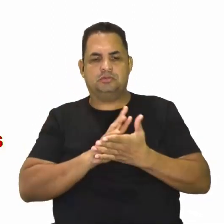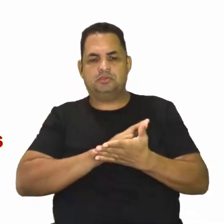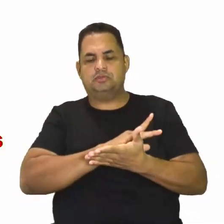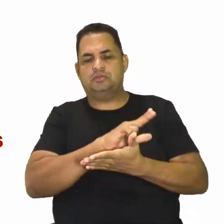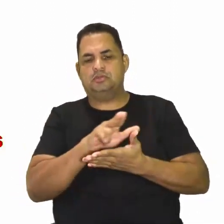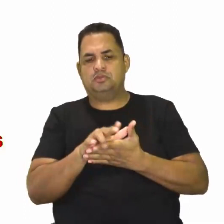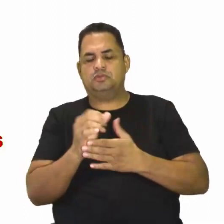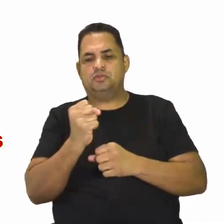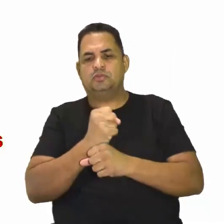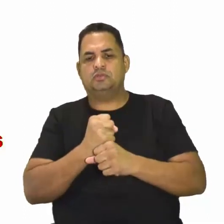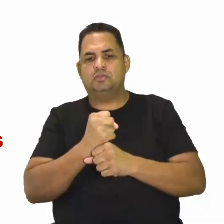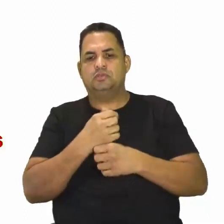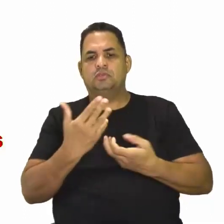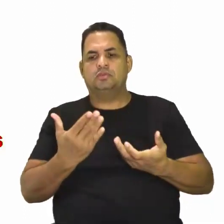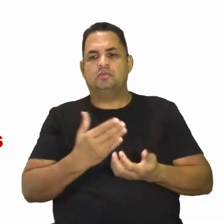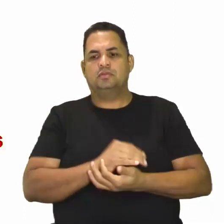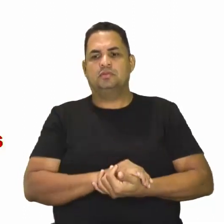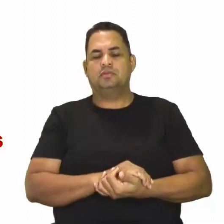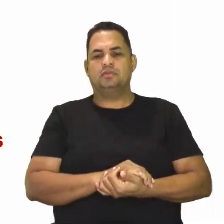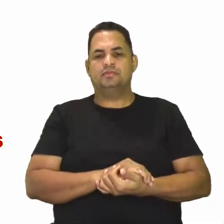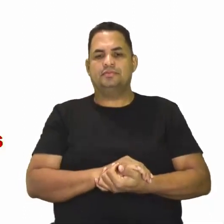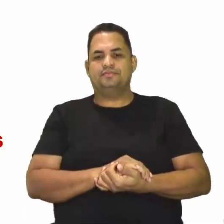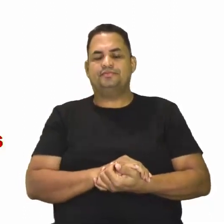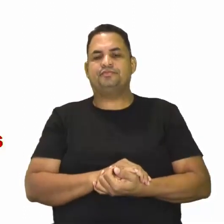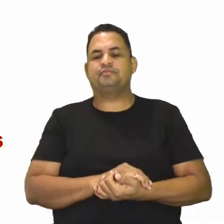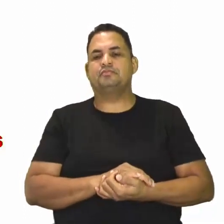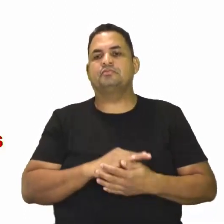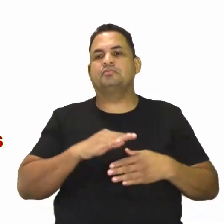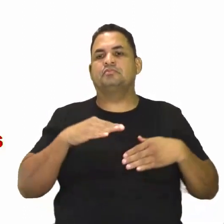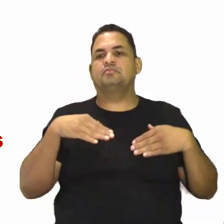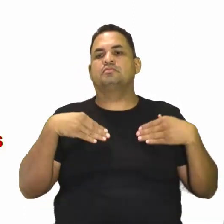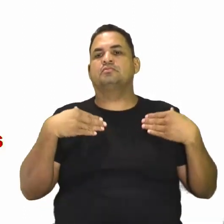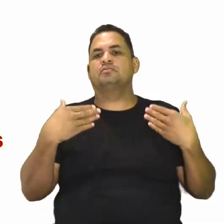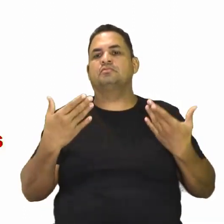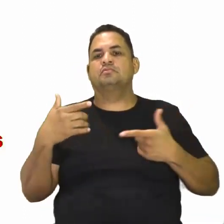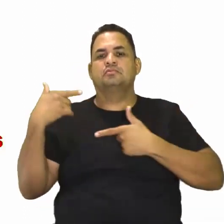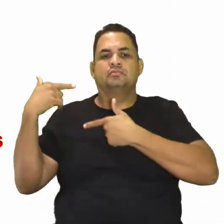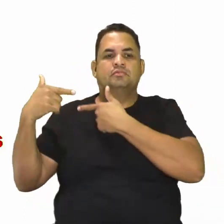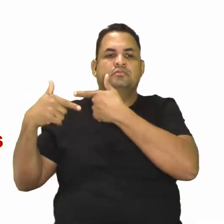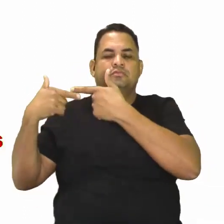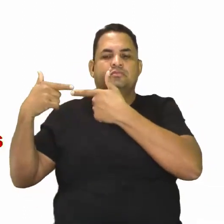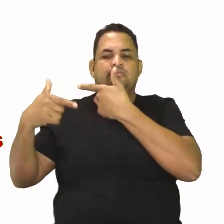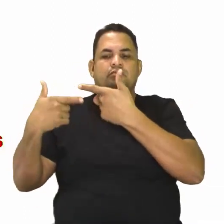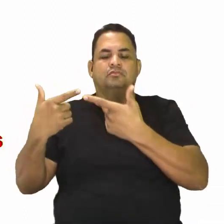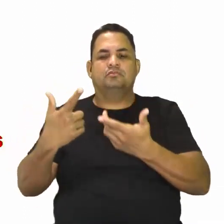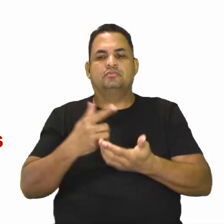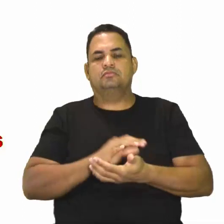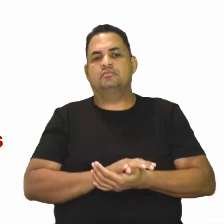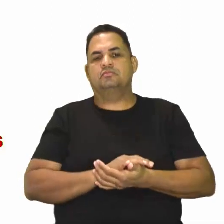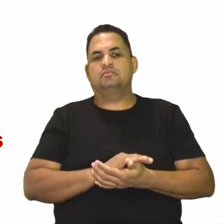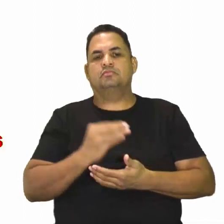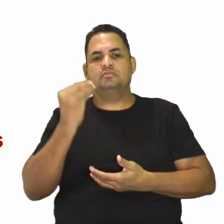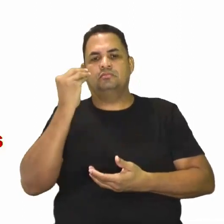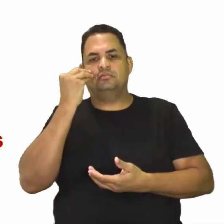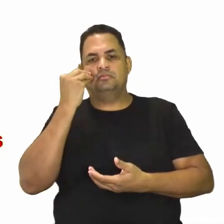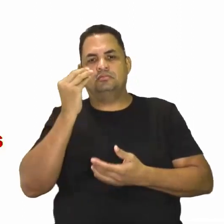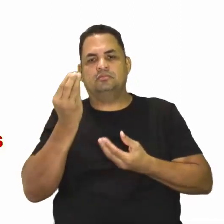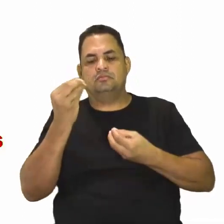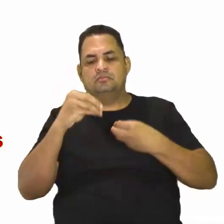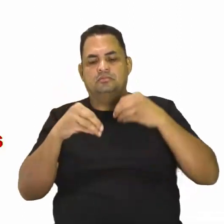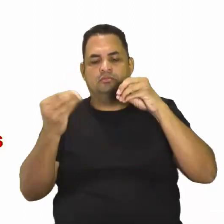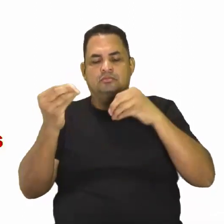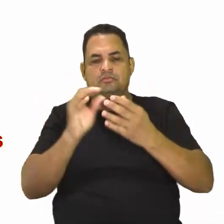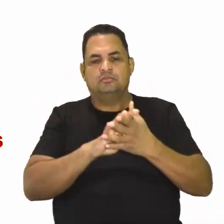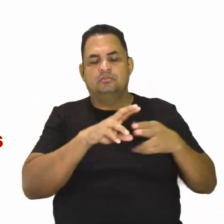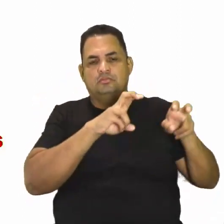quê, professor? Olha só, quando a gente fala de tradição e experiência com o cultivo agrícola, é